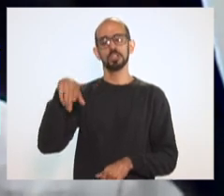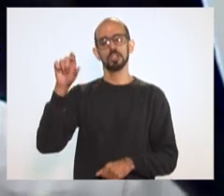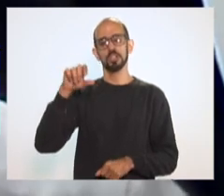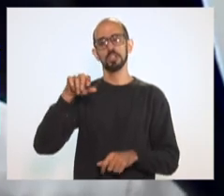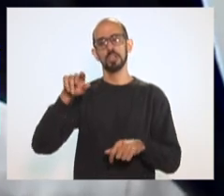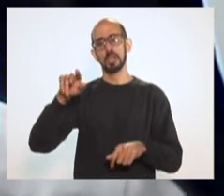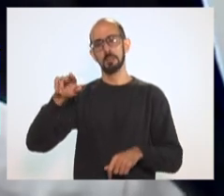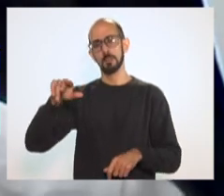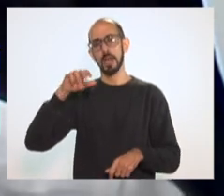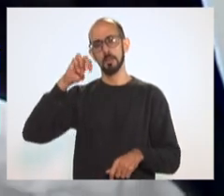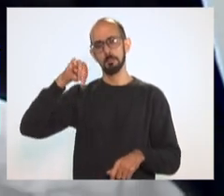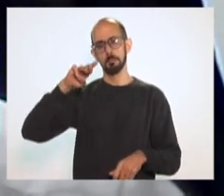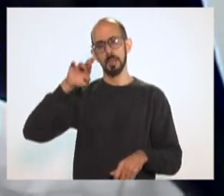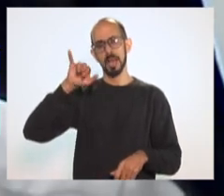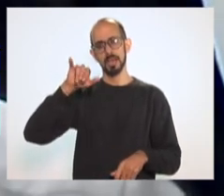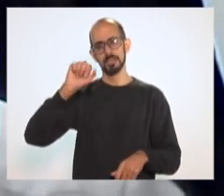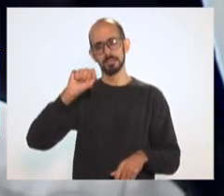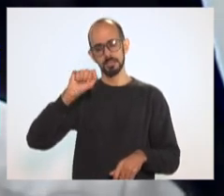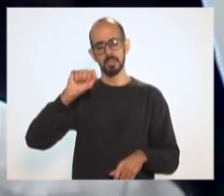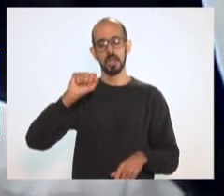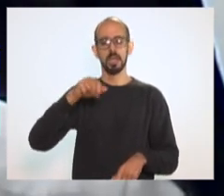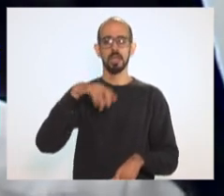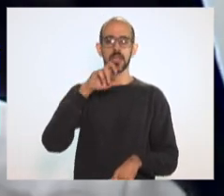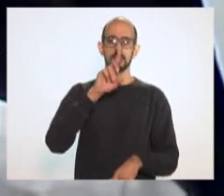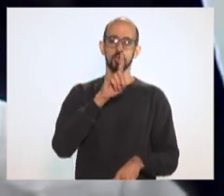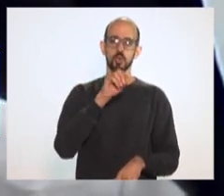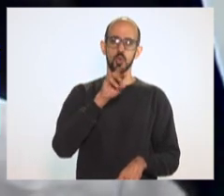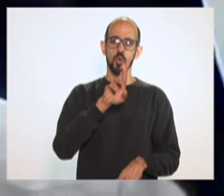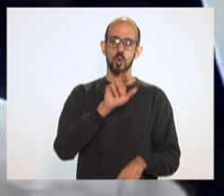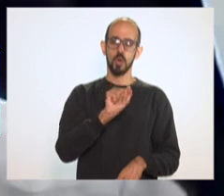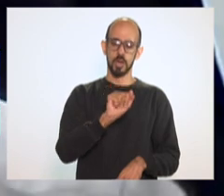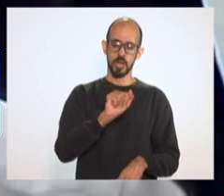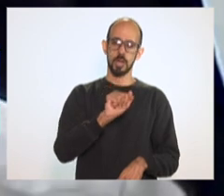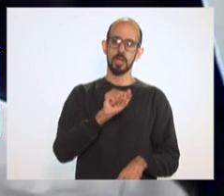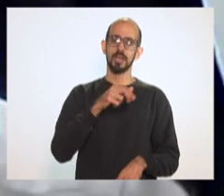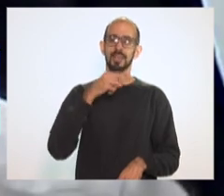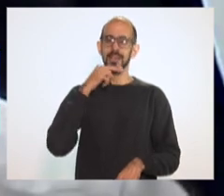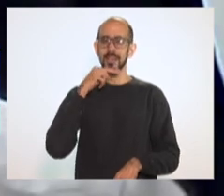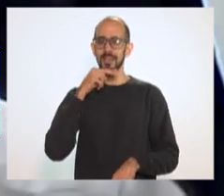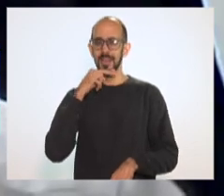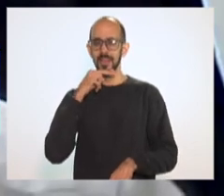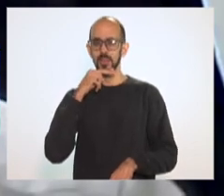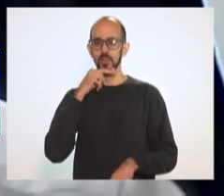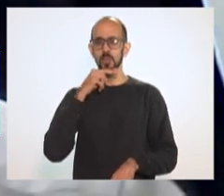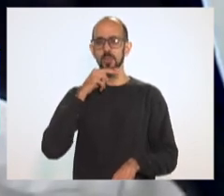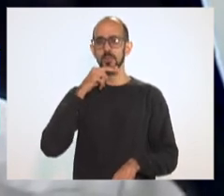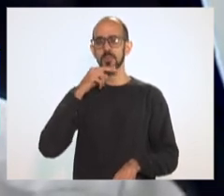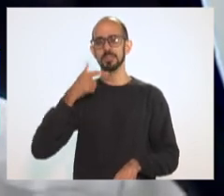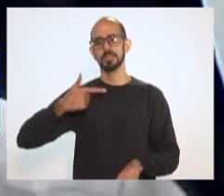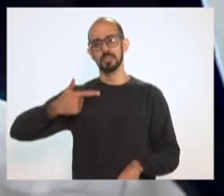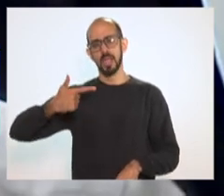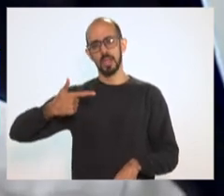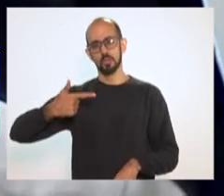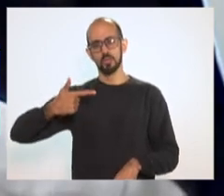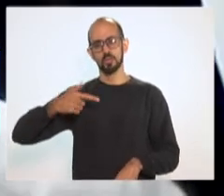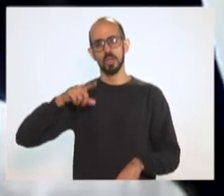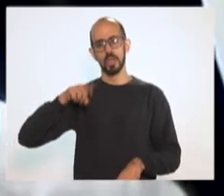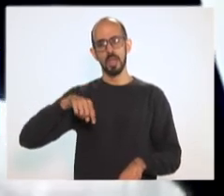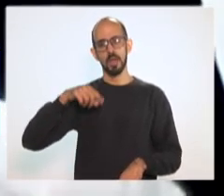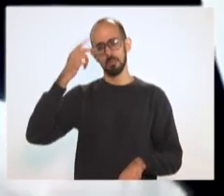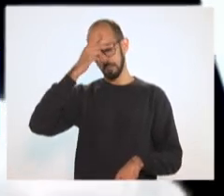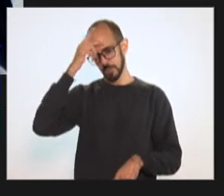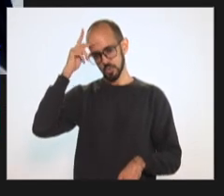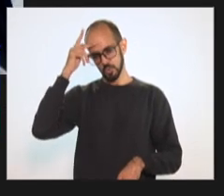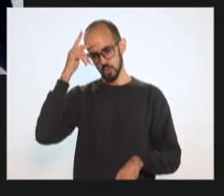e Dora todos os seus netos bisnetos pela perda de uma pessoa que teve um papel fundamental para concluir